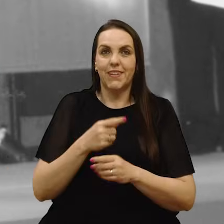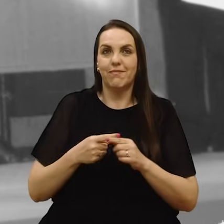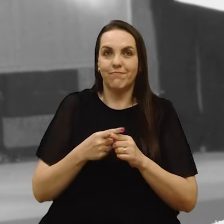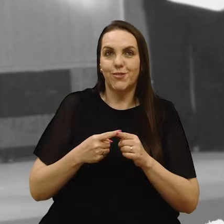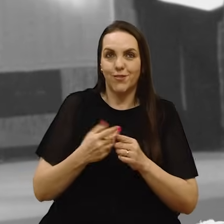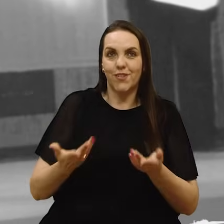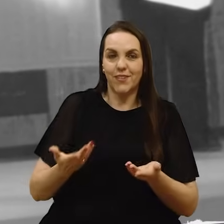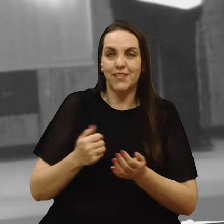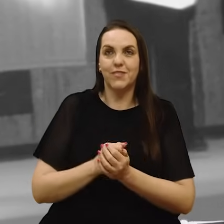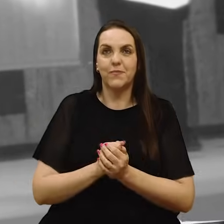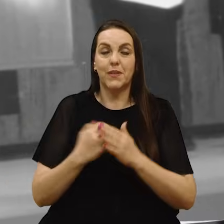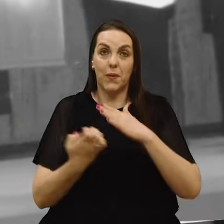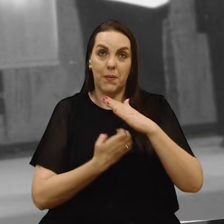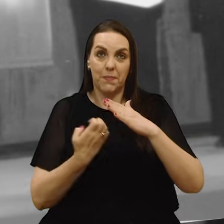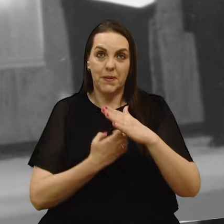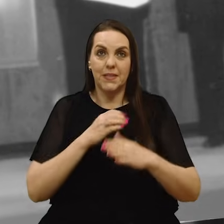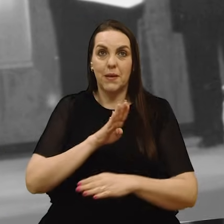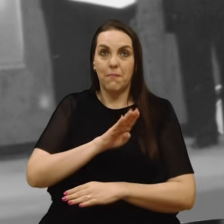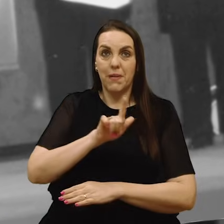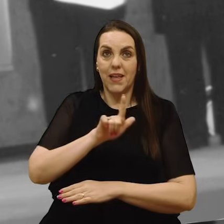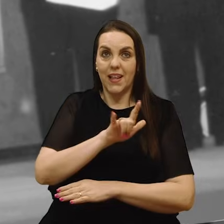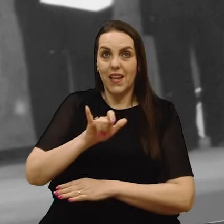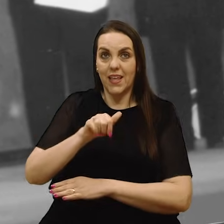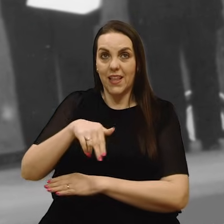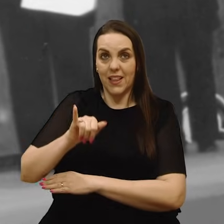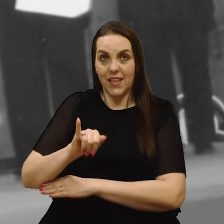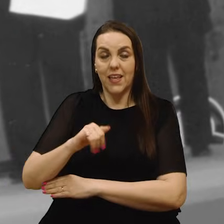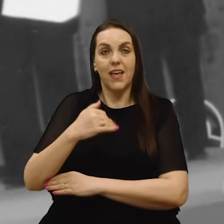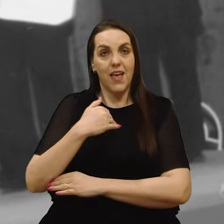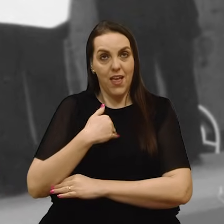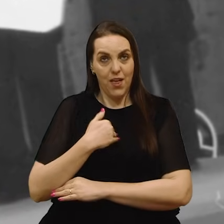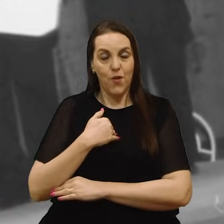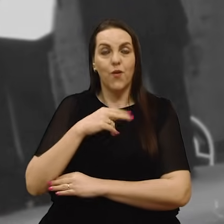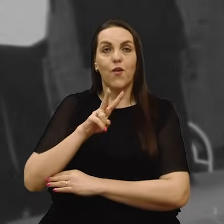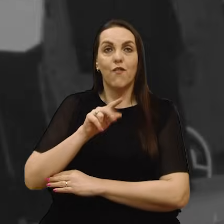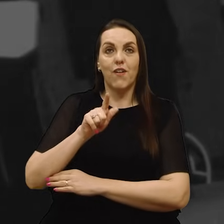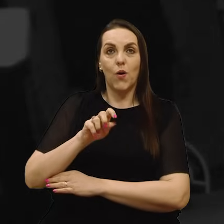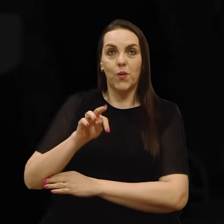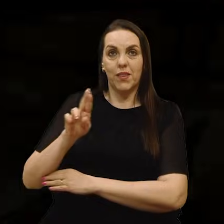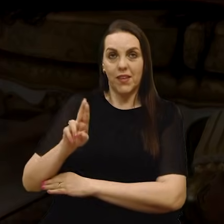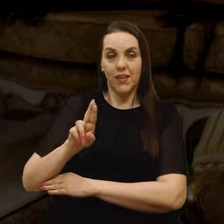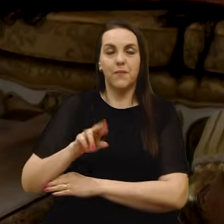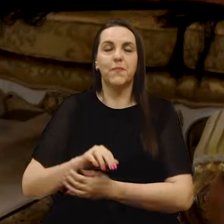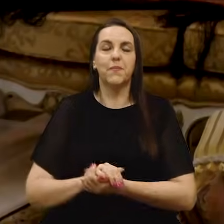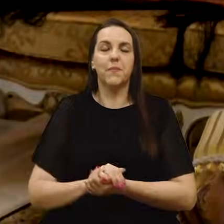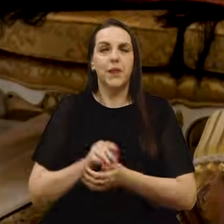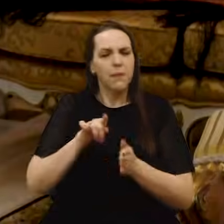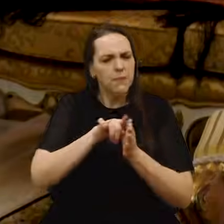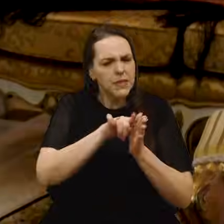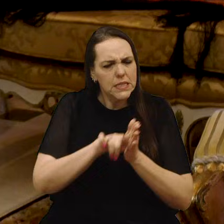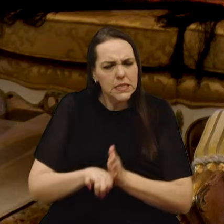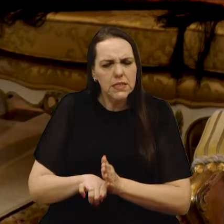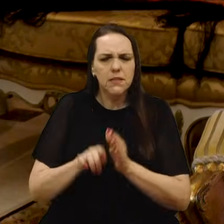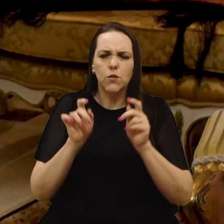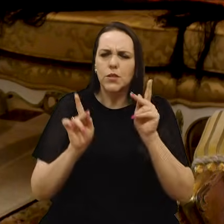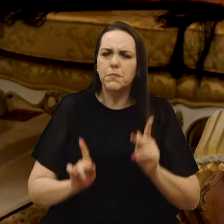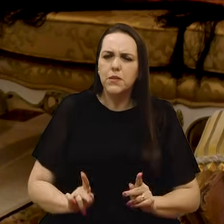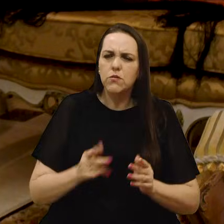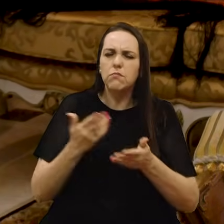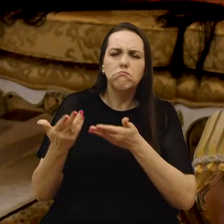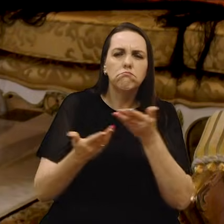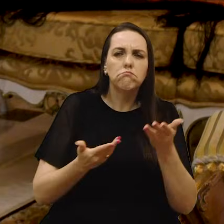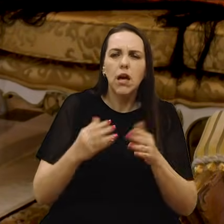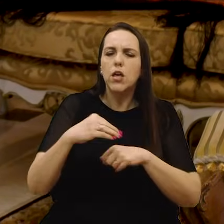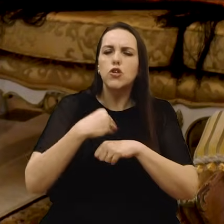acionista. Então aí ficou a empresa, era o Bellini, eu e o Walter Pinto. Nós fizemos uma pesquisa entre